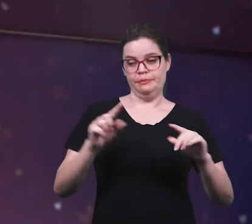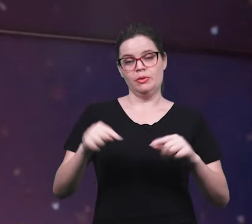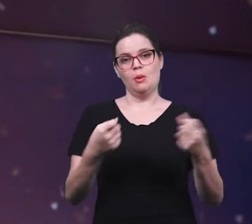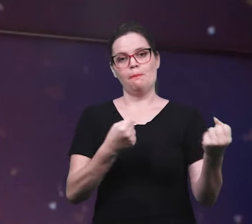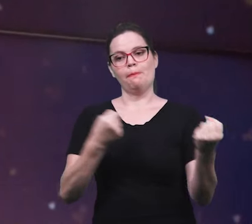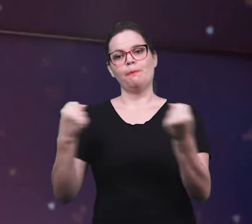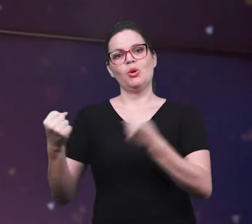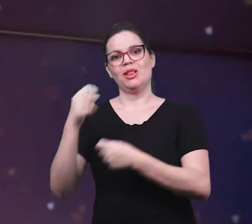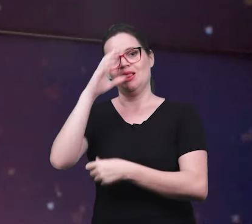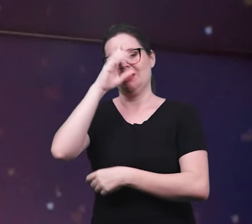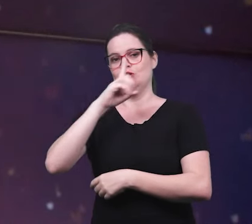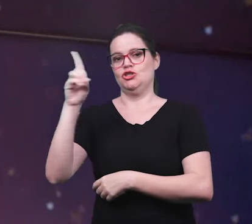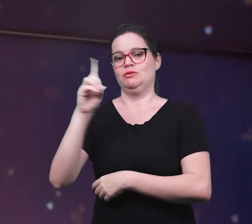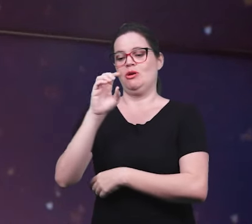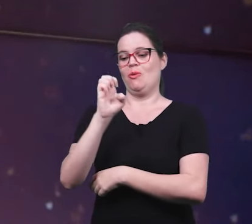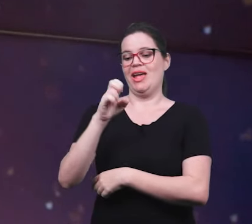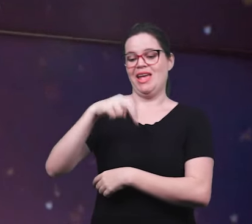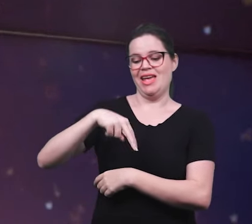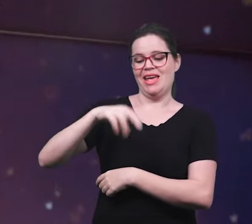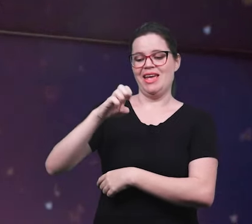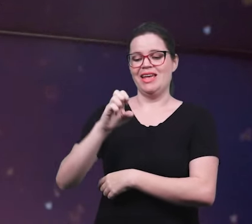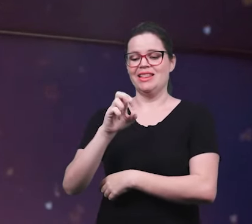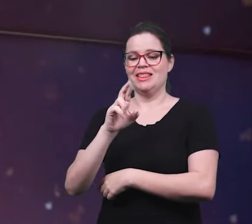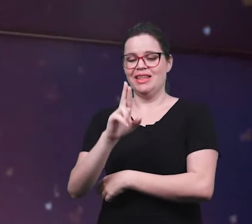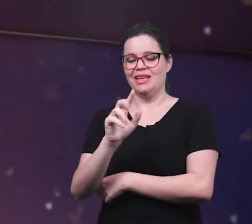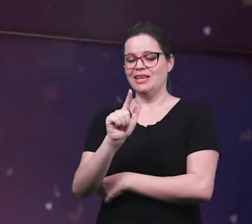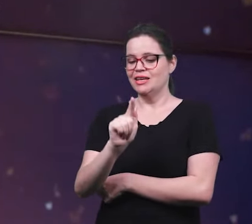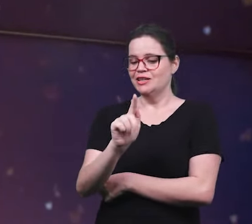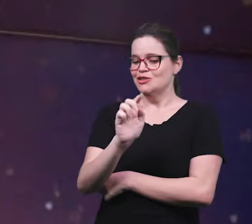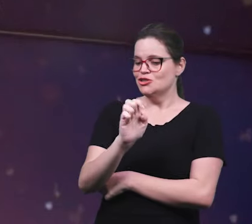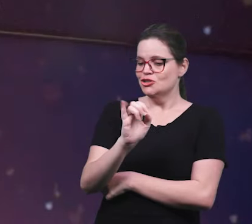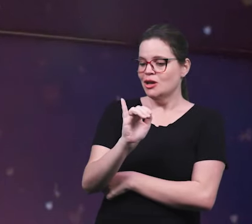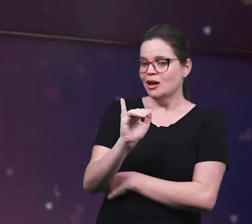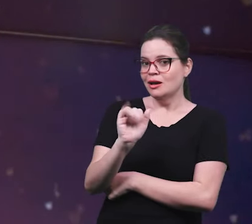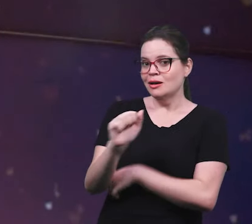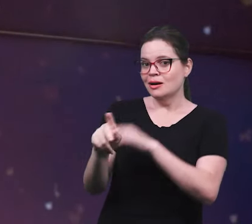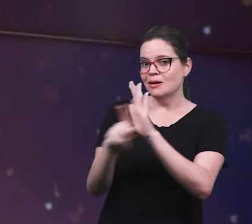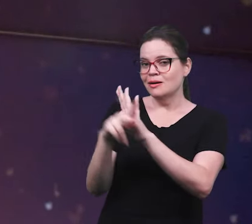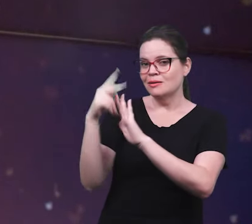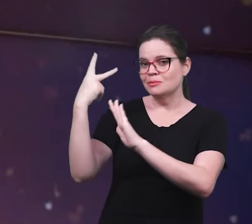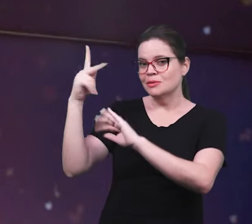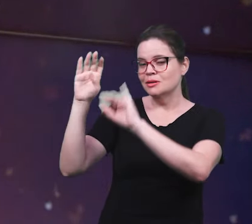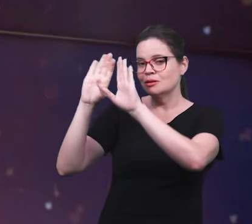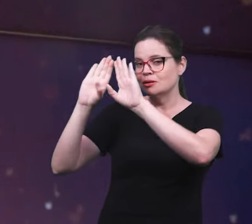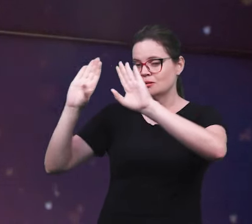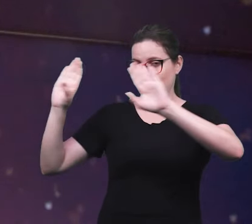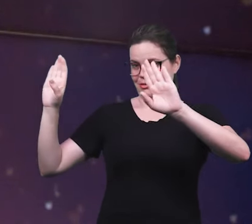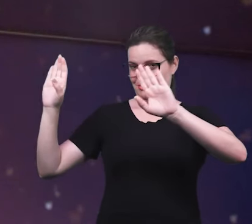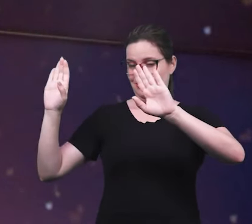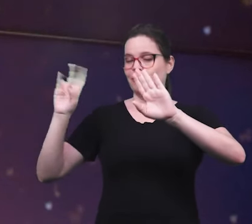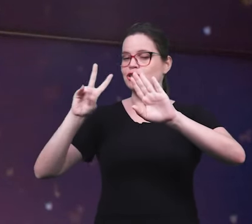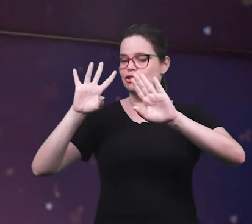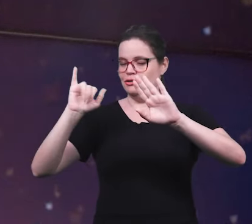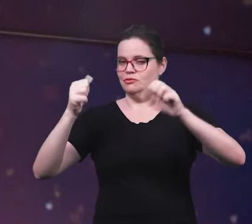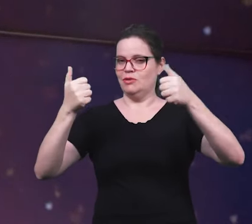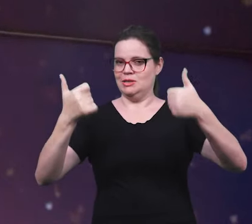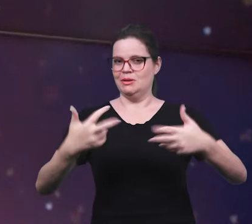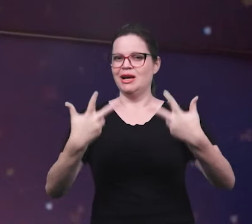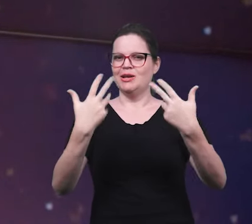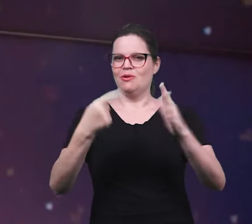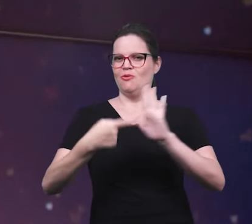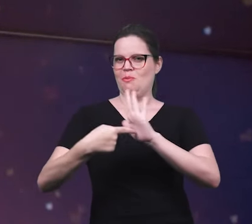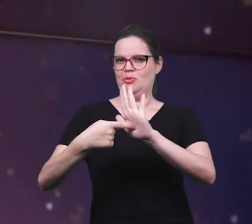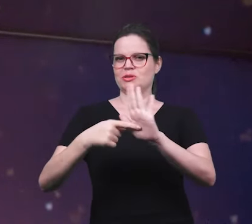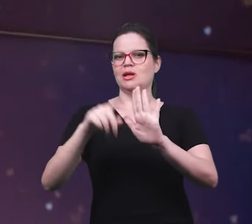Deus, que é o energeia, que vem do universo redentor, como nós vimos aqui um exemplo na palavra do